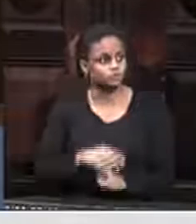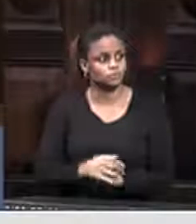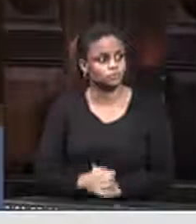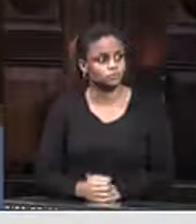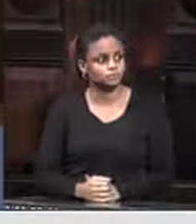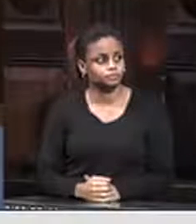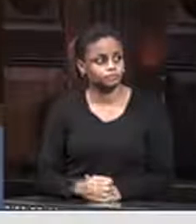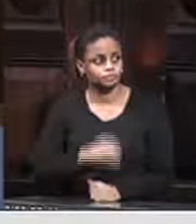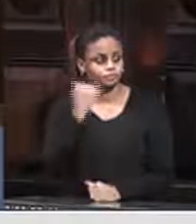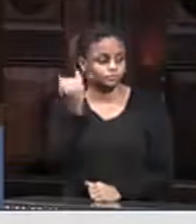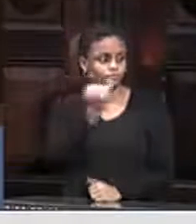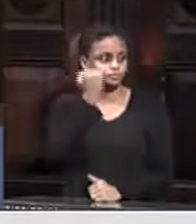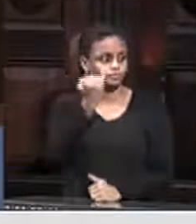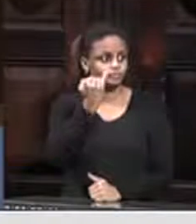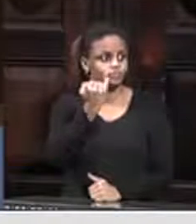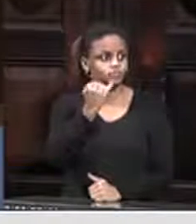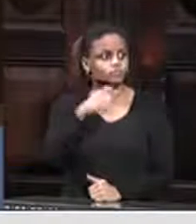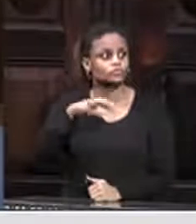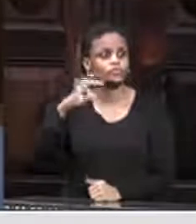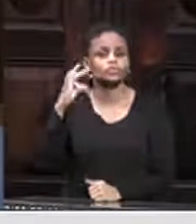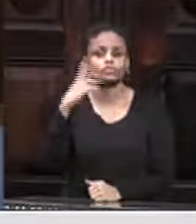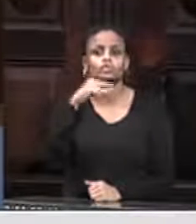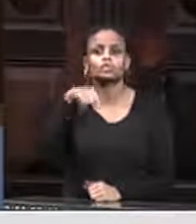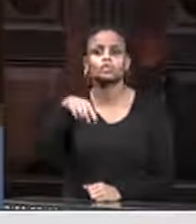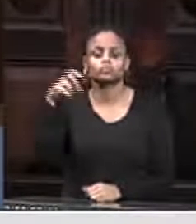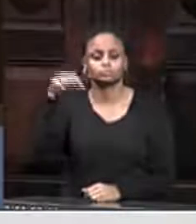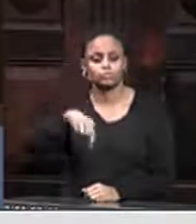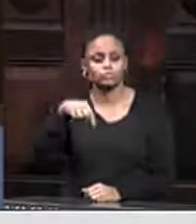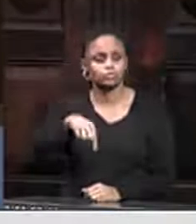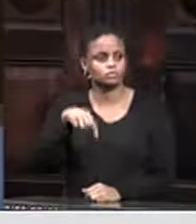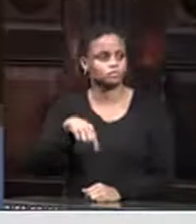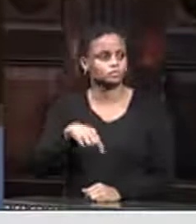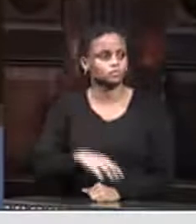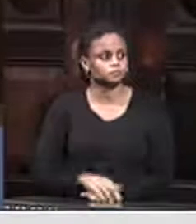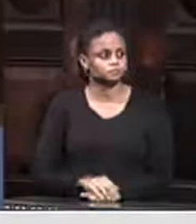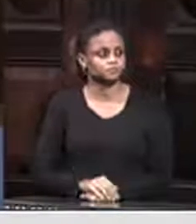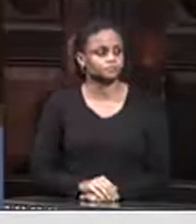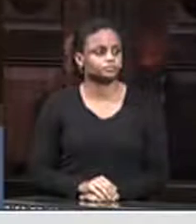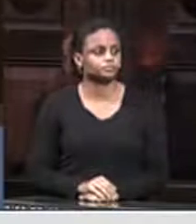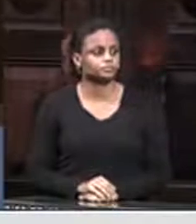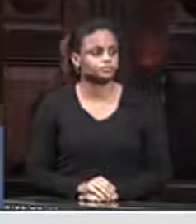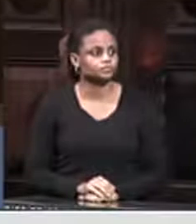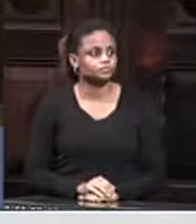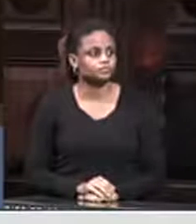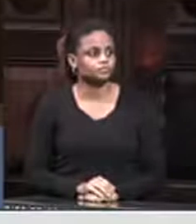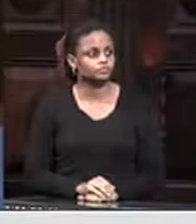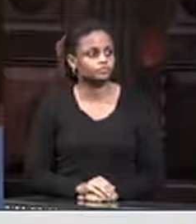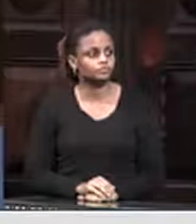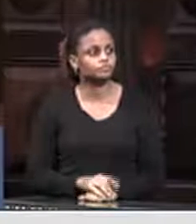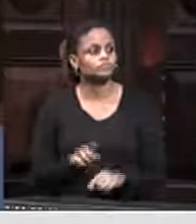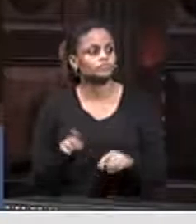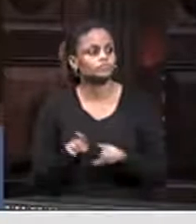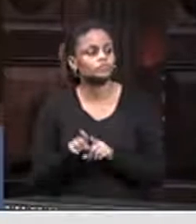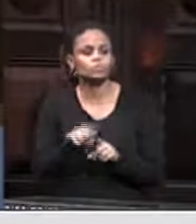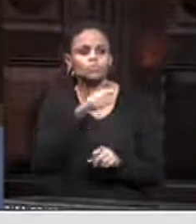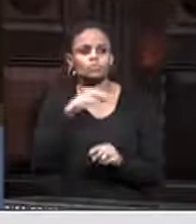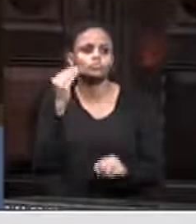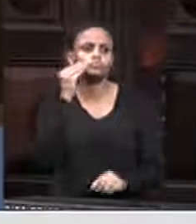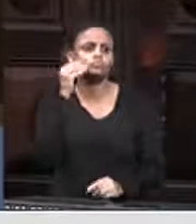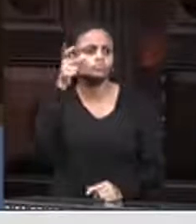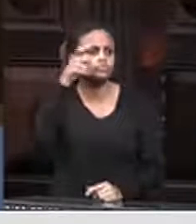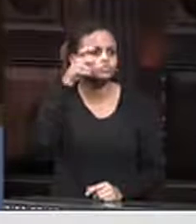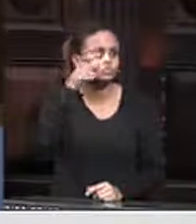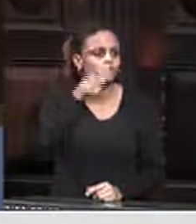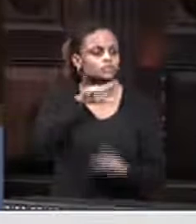discussões. É muito importante e vocês marcam um ponto fundamental de cidadania, de interesse da FAETEC, estando